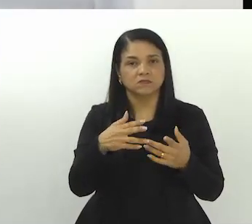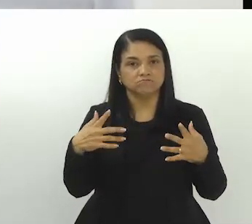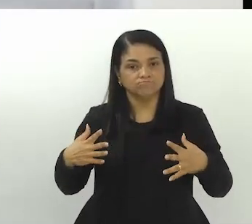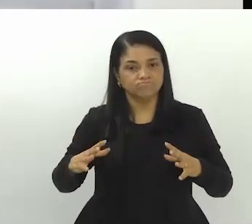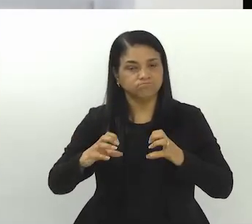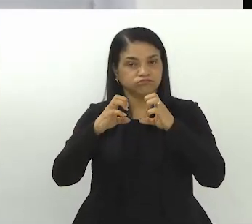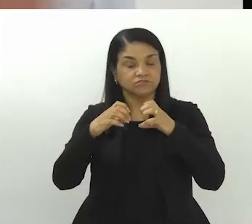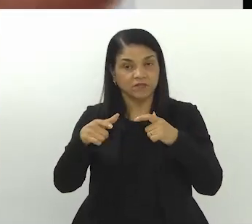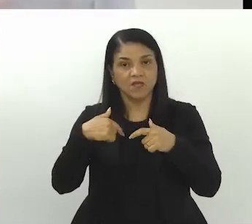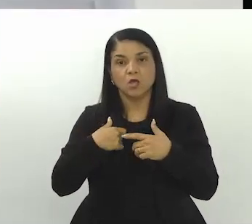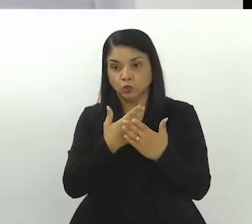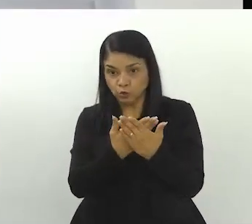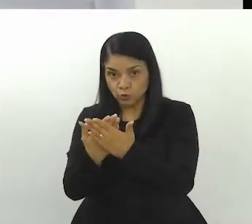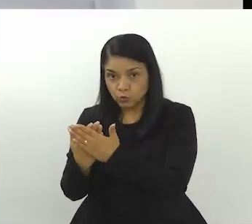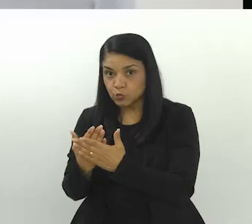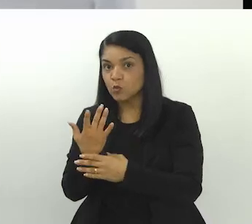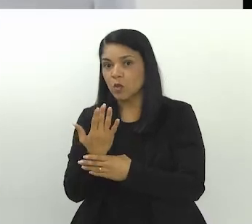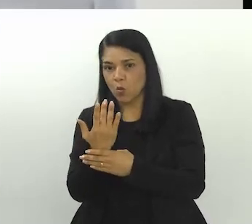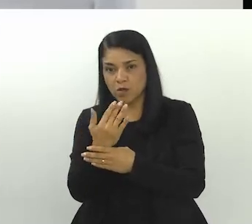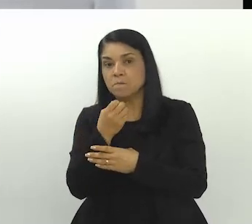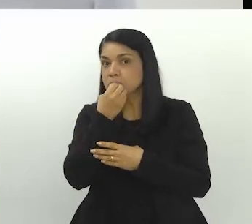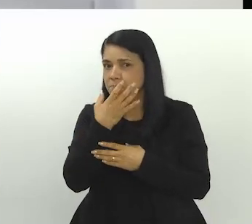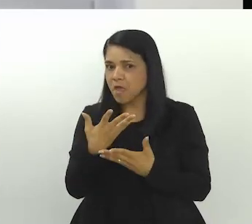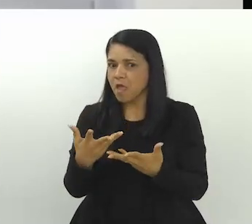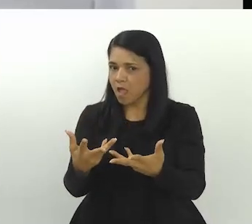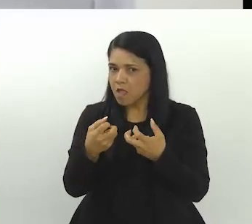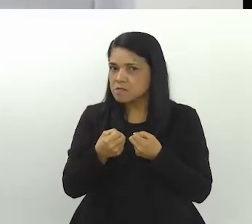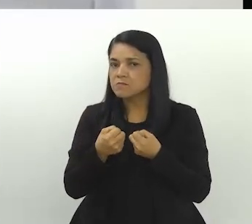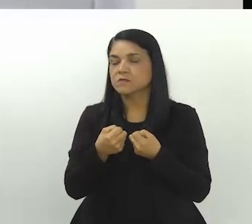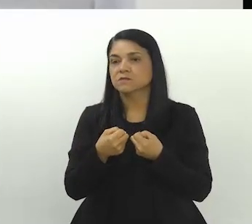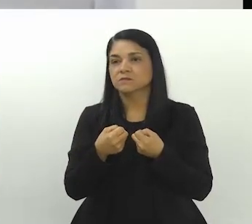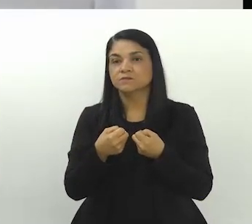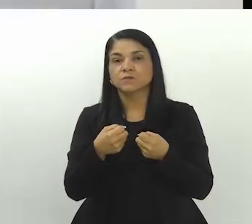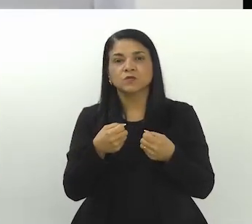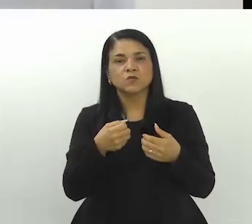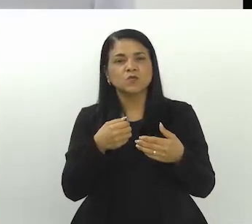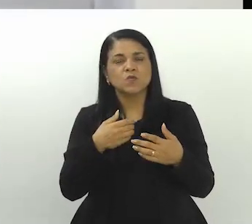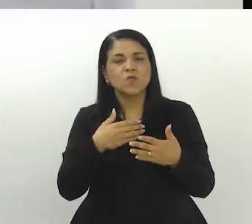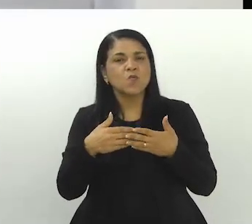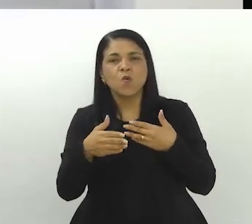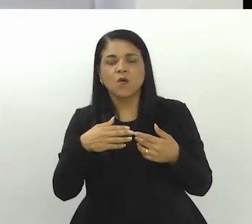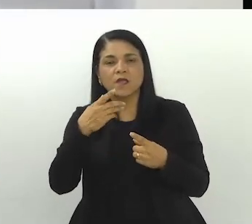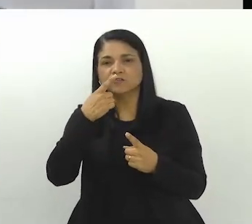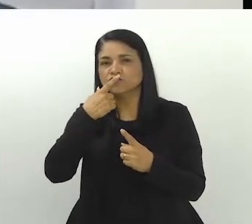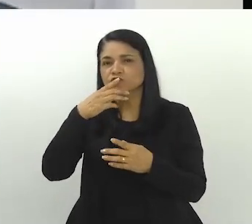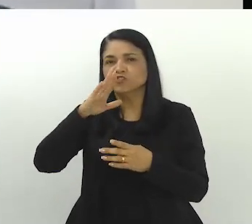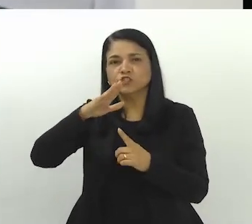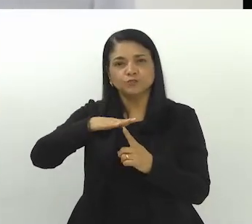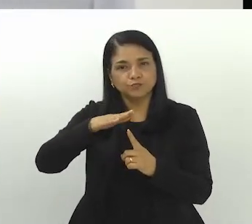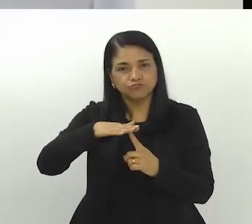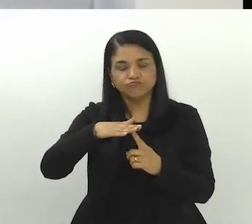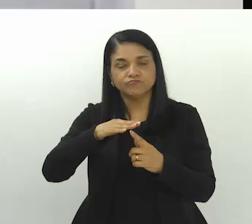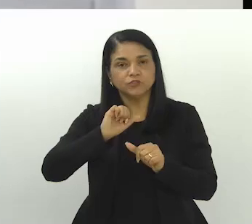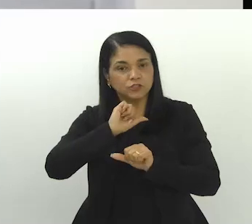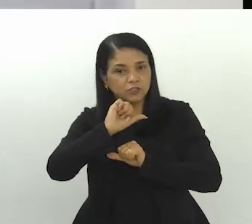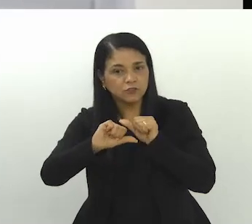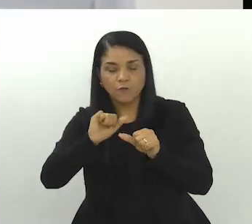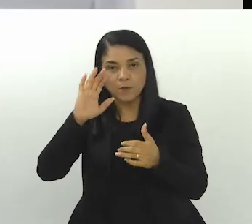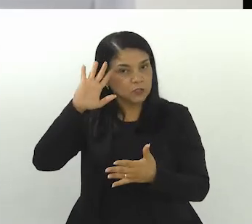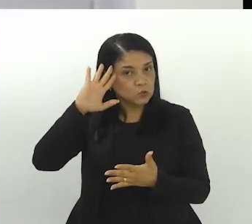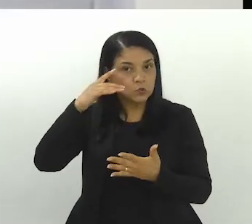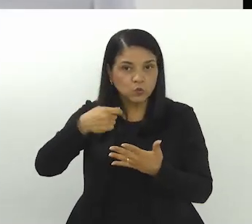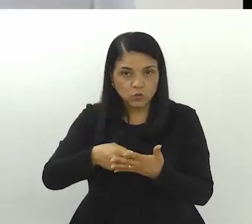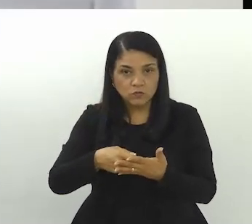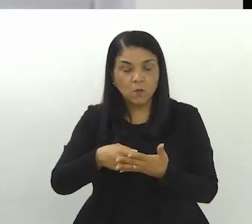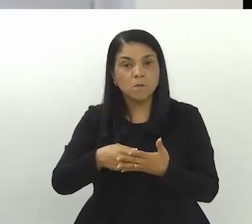você citou, por exemplo, o estudo da UERJ, eu acho que ele é muito bem-vindo, né? uhum. Porque qualquer tipo de solução, qualquer tipo de